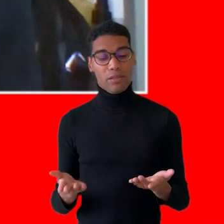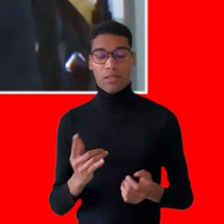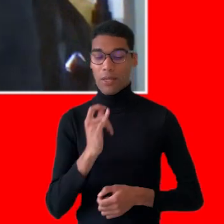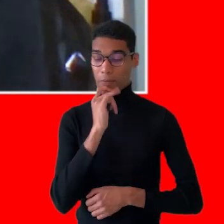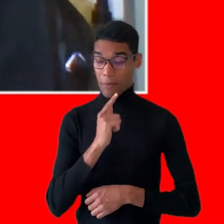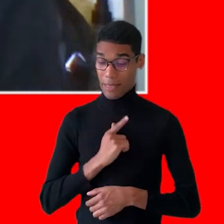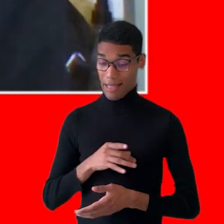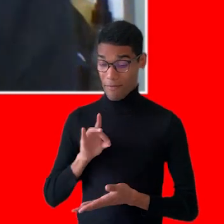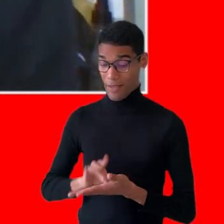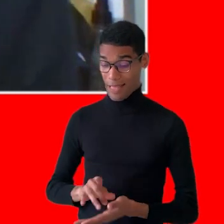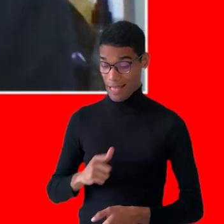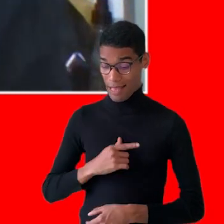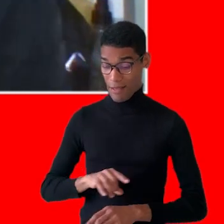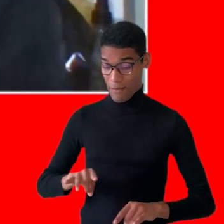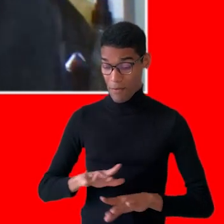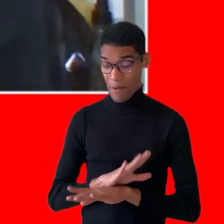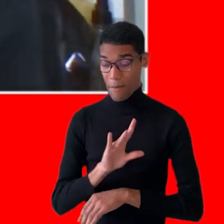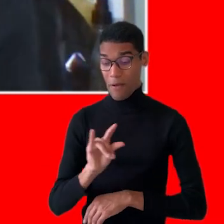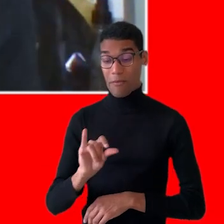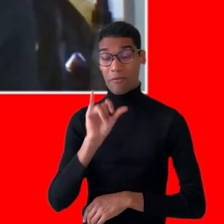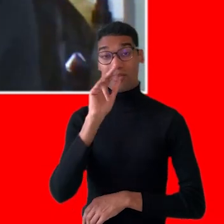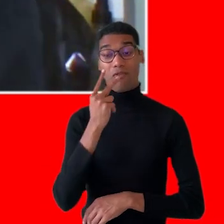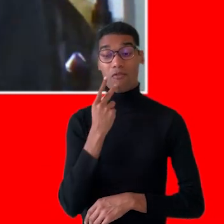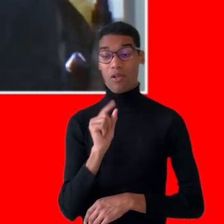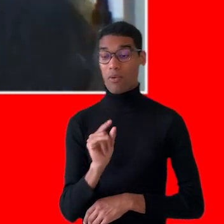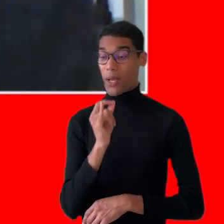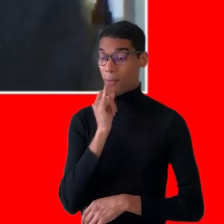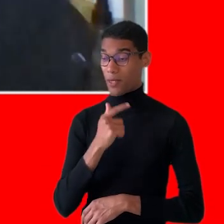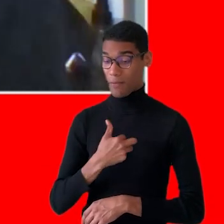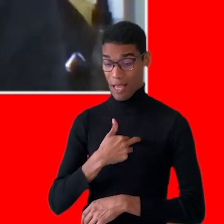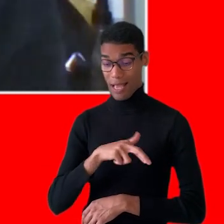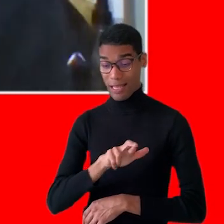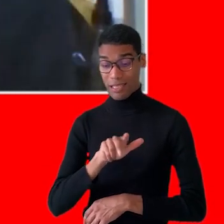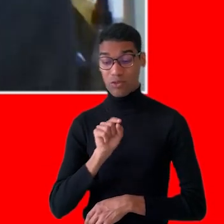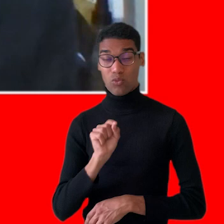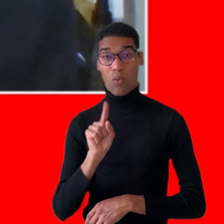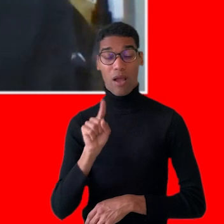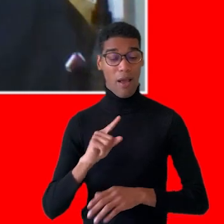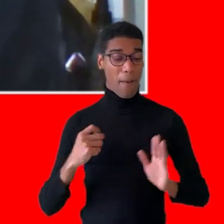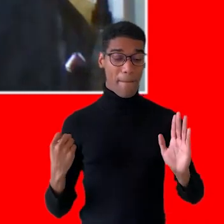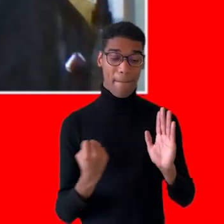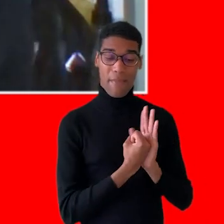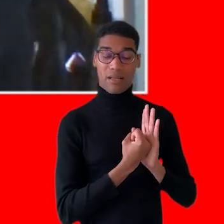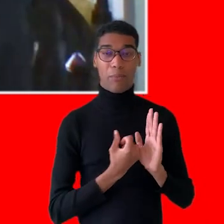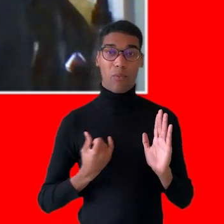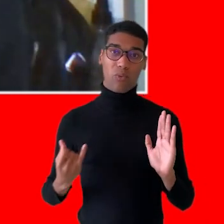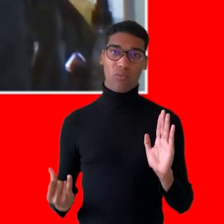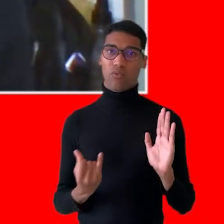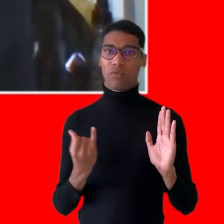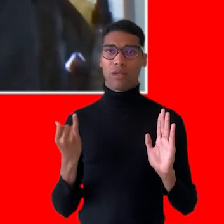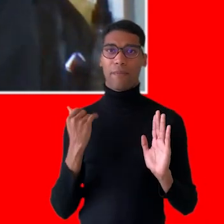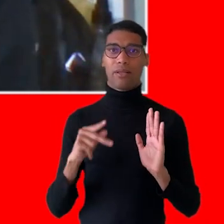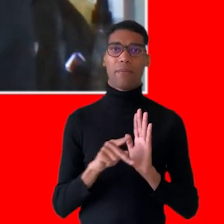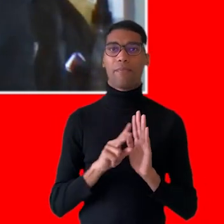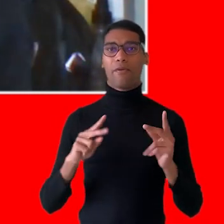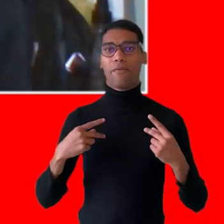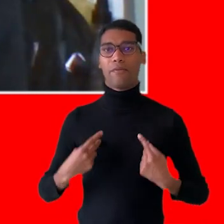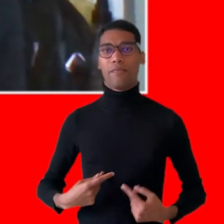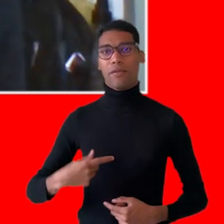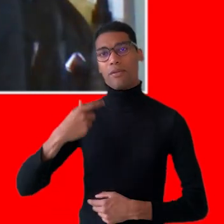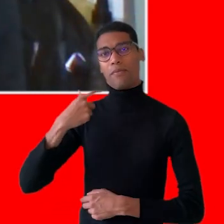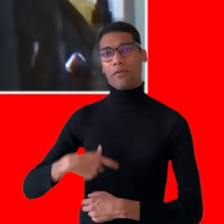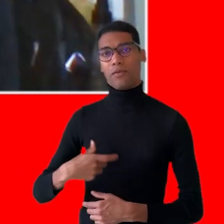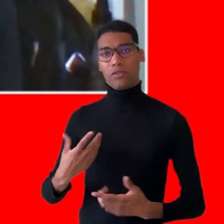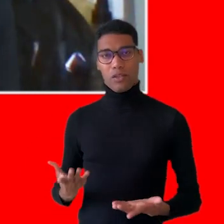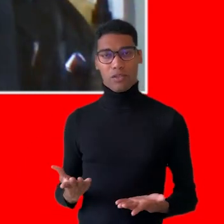E, a bem da verdade, é importante dizer que a religião é um patrimônio fundamental da